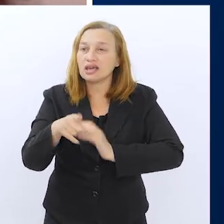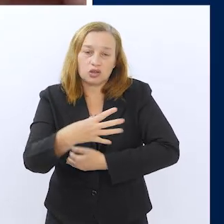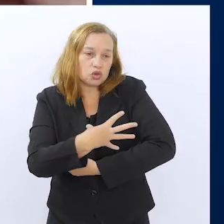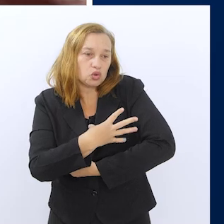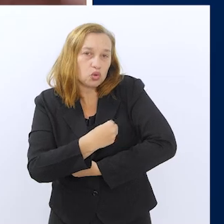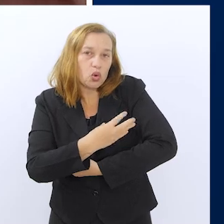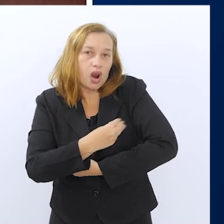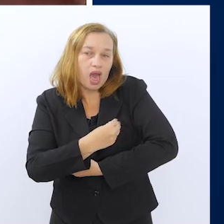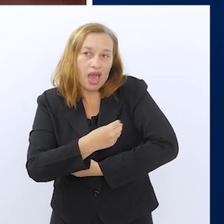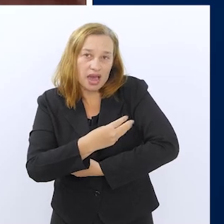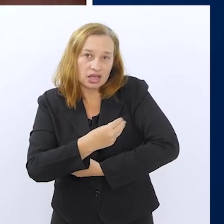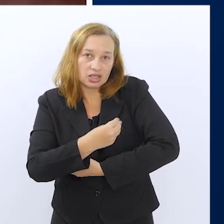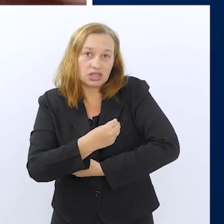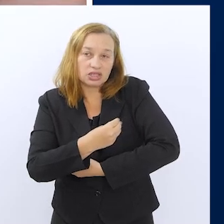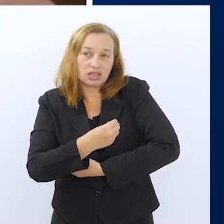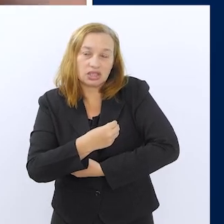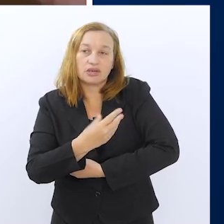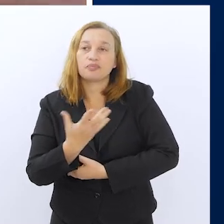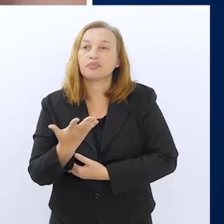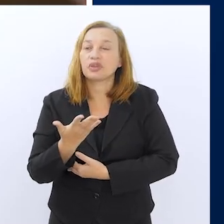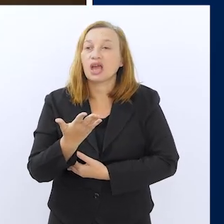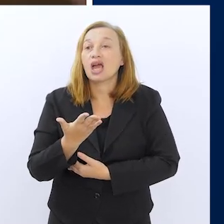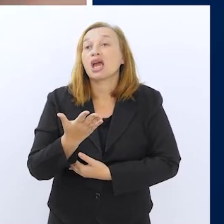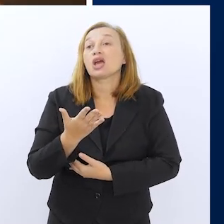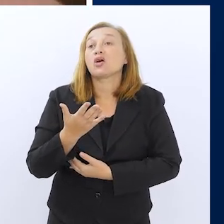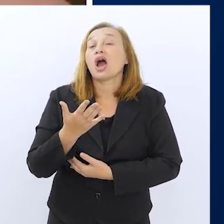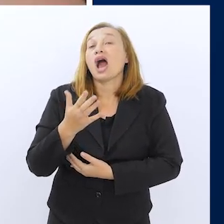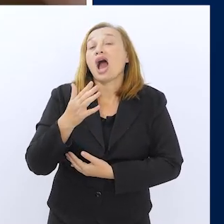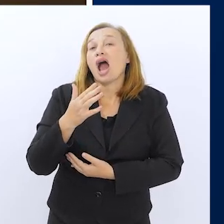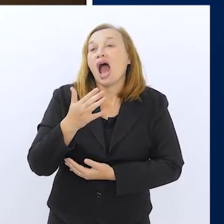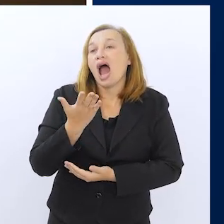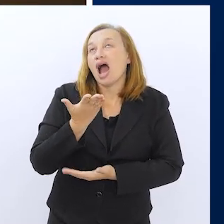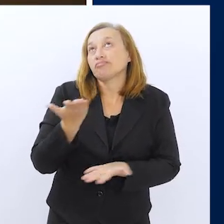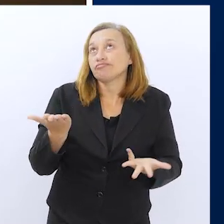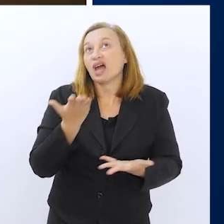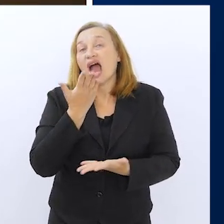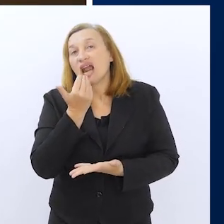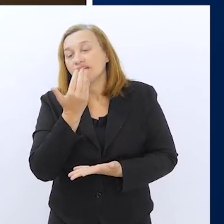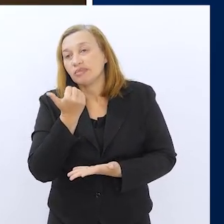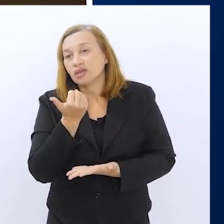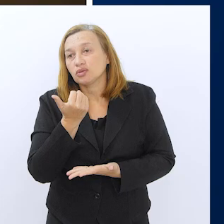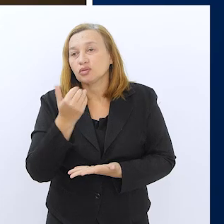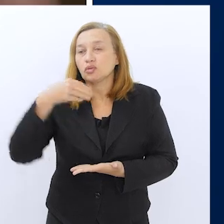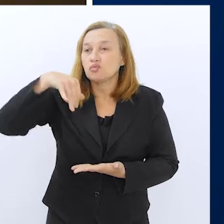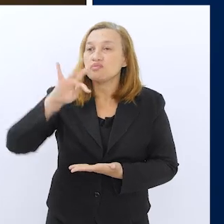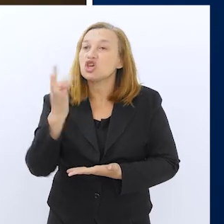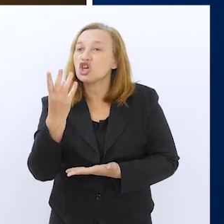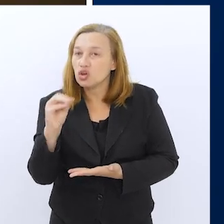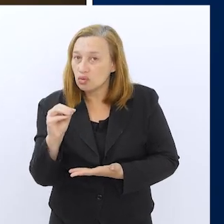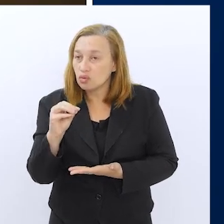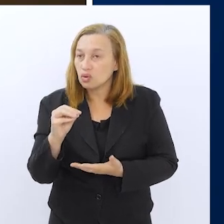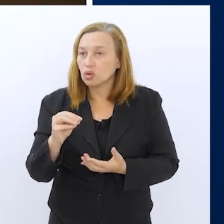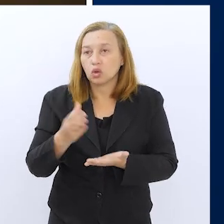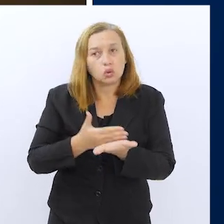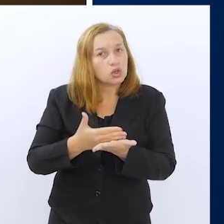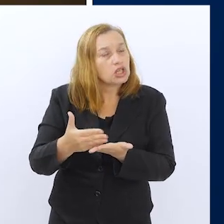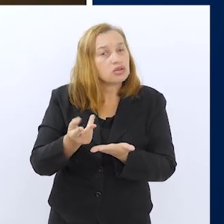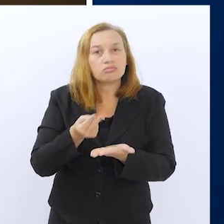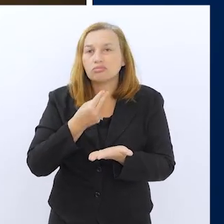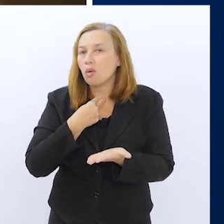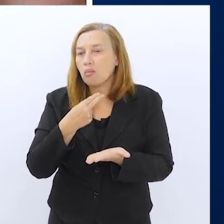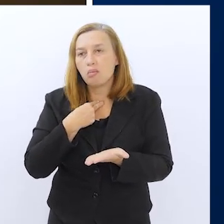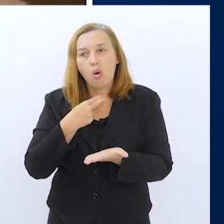ajudar ali um pouco na produção do leite, por exemplo, alimentos que são derivados do milho, mas álcool no início